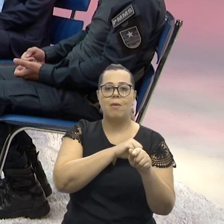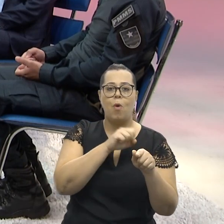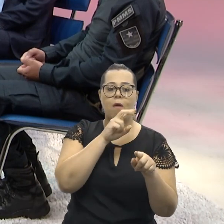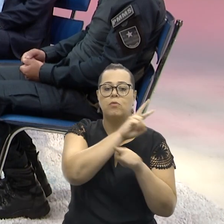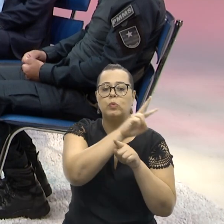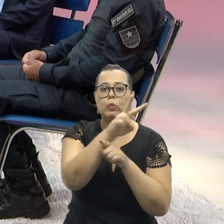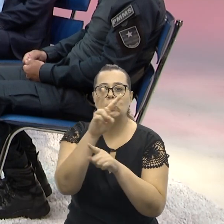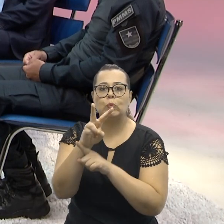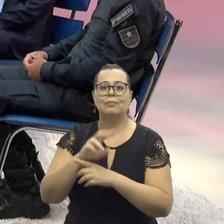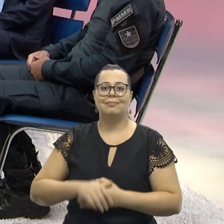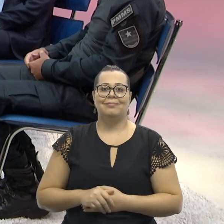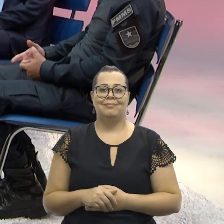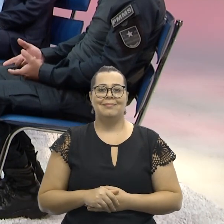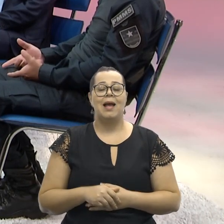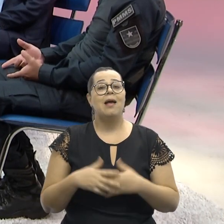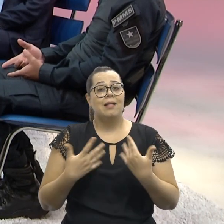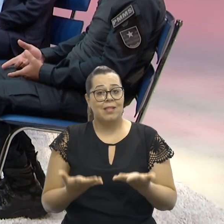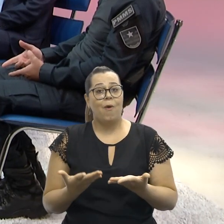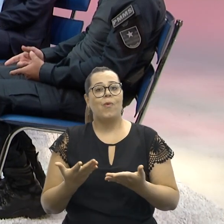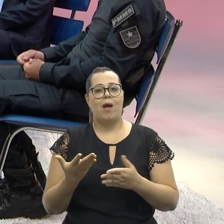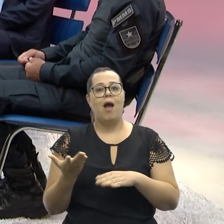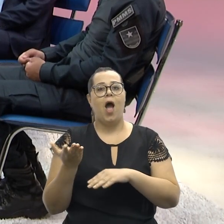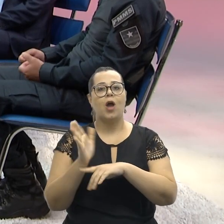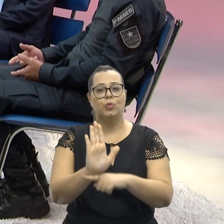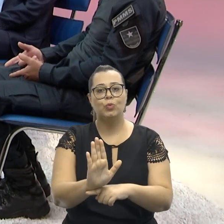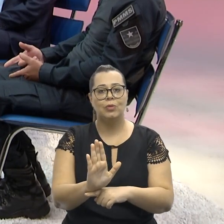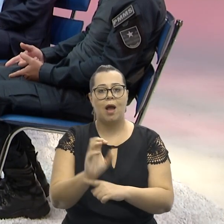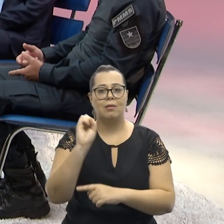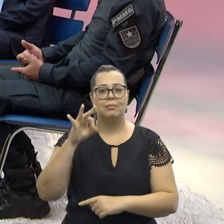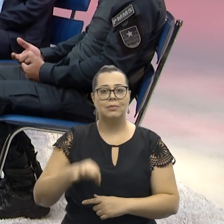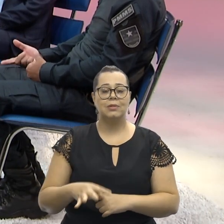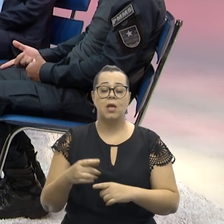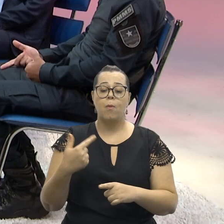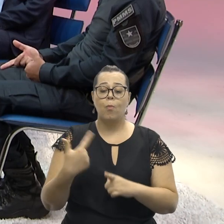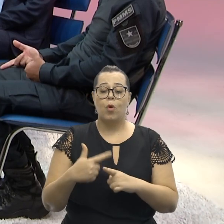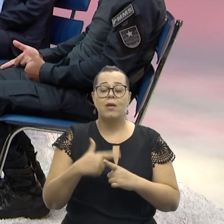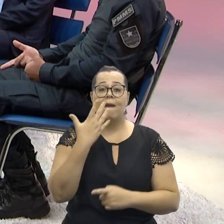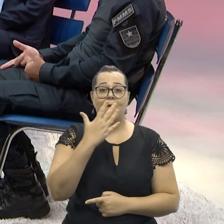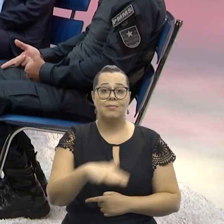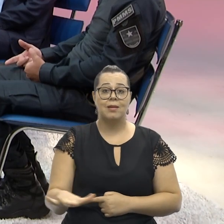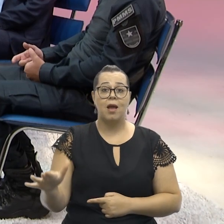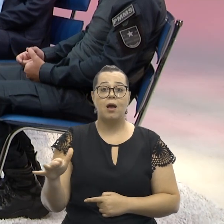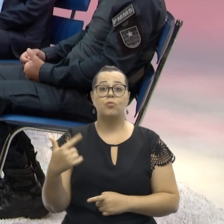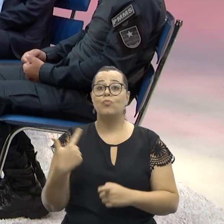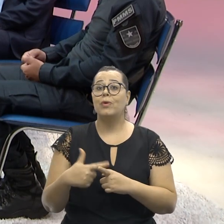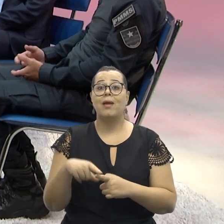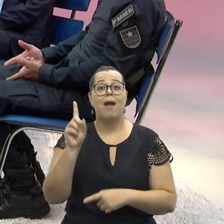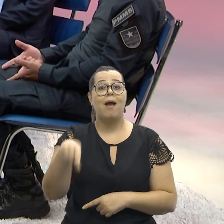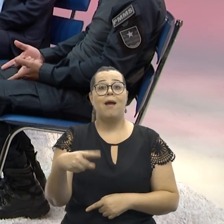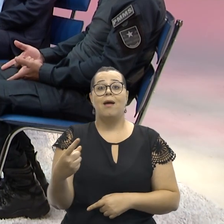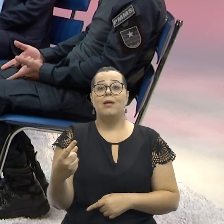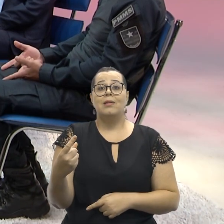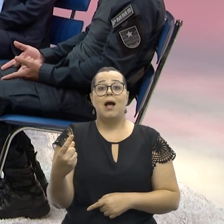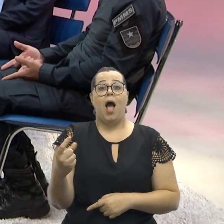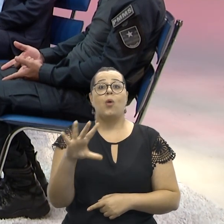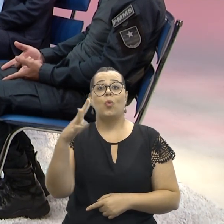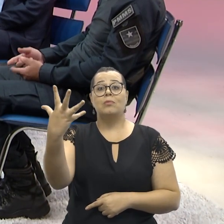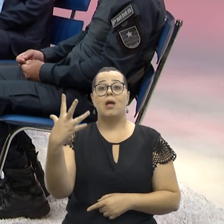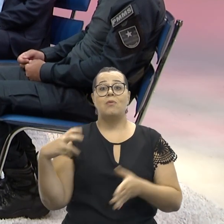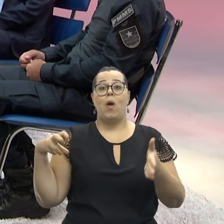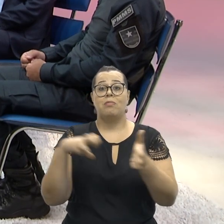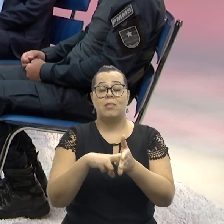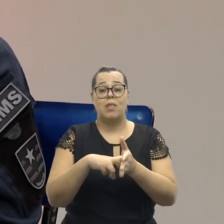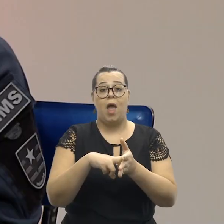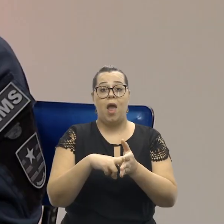têm esse cunho de estender os olhos do agente para dentro do veículo, utilizando-se das crianças, que também são as maiores vítimas do acidente de